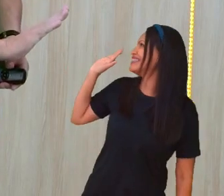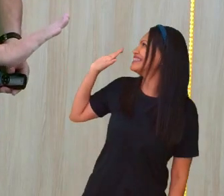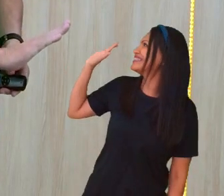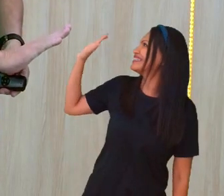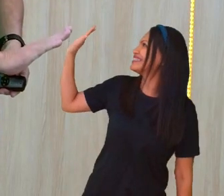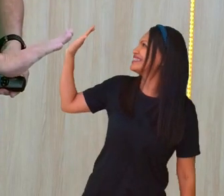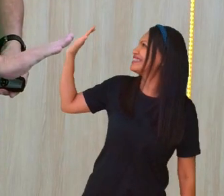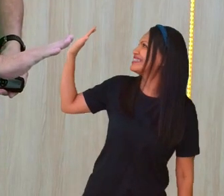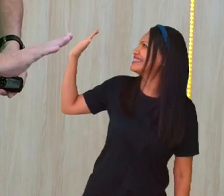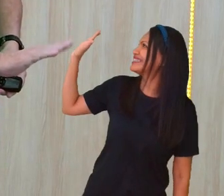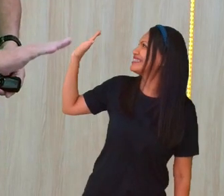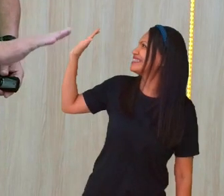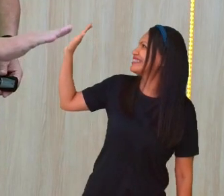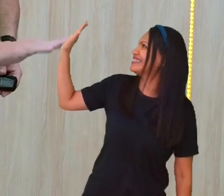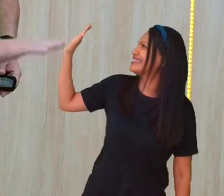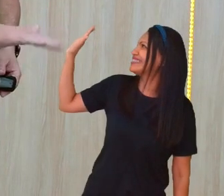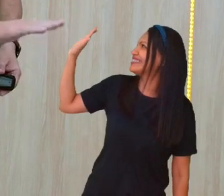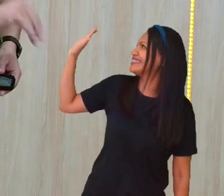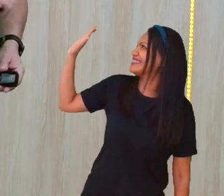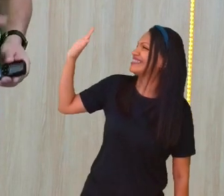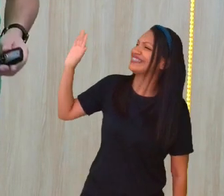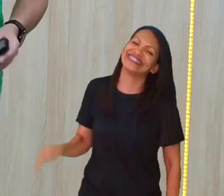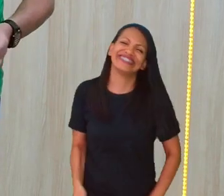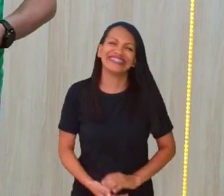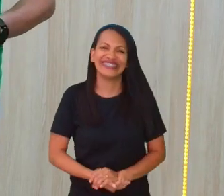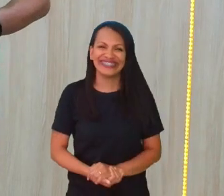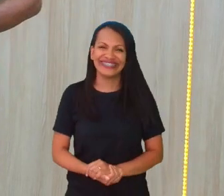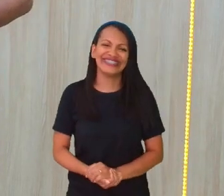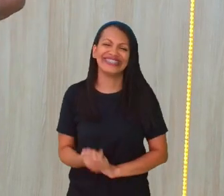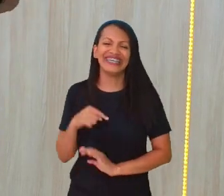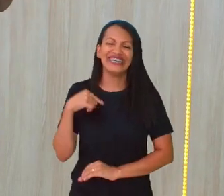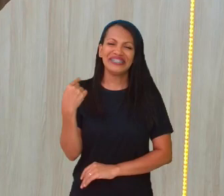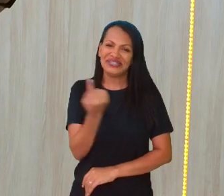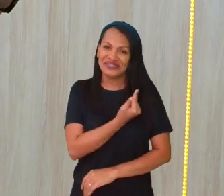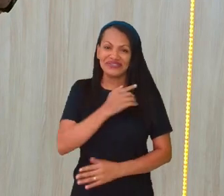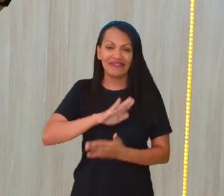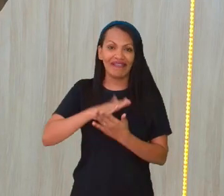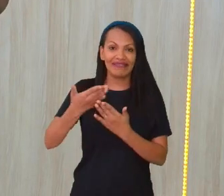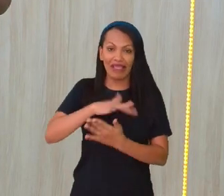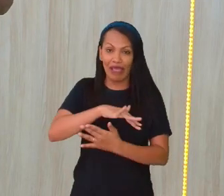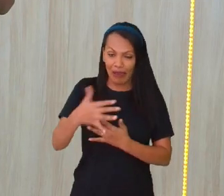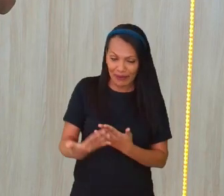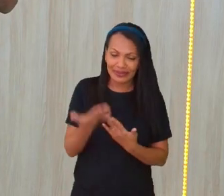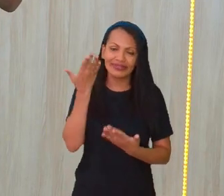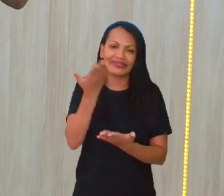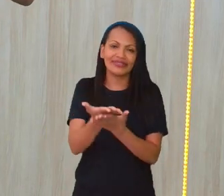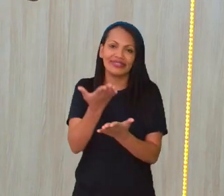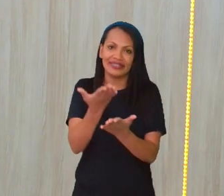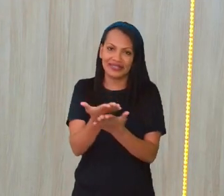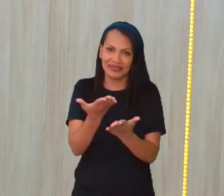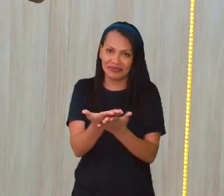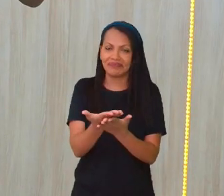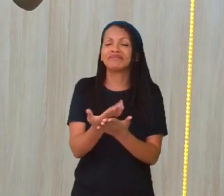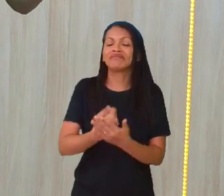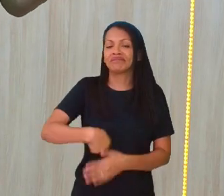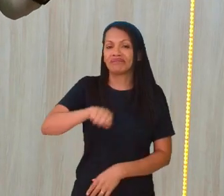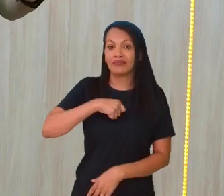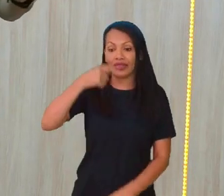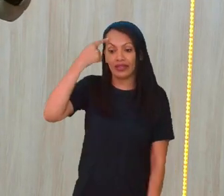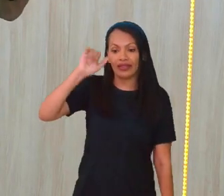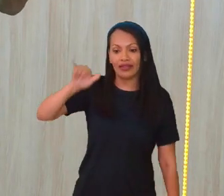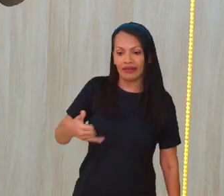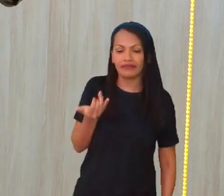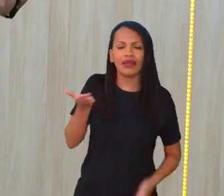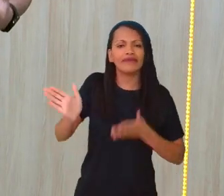Chega aqui. Gégé. Aqui, bateu, chegou. A nossa intérprete de Libras, trazendo a nossa aula, assim, todo um ar mais